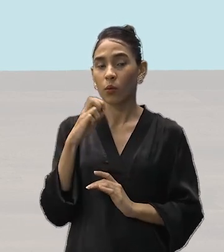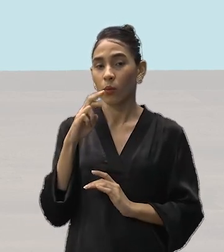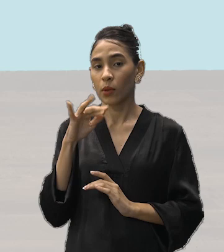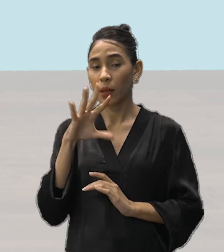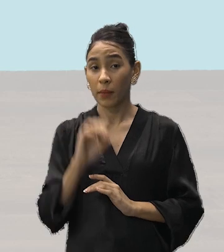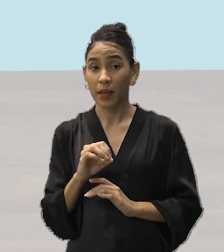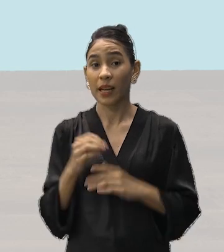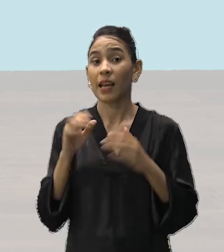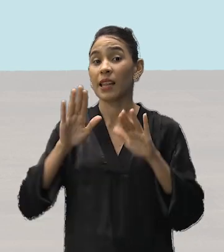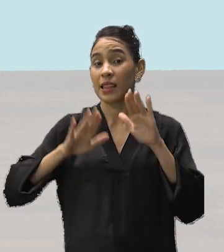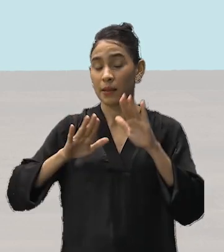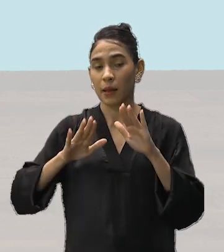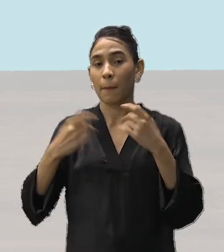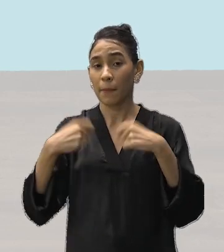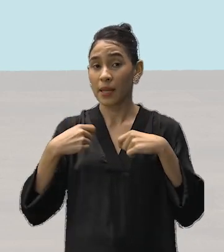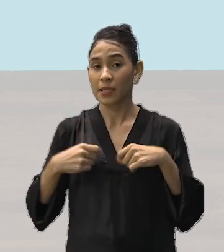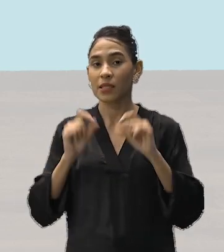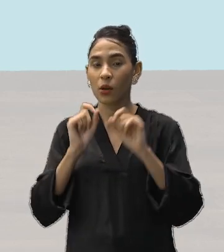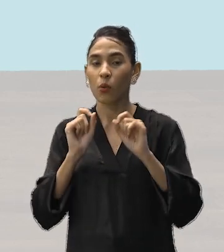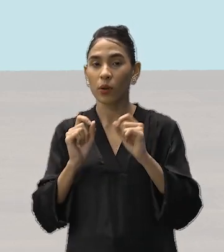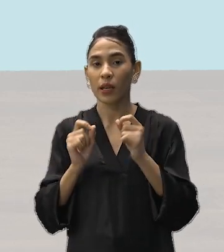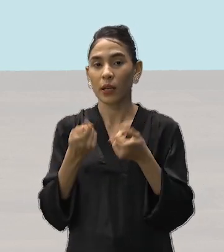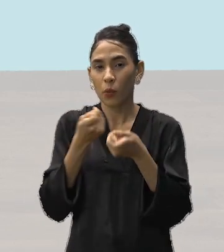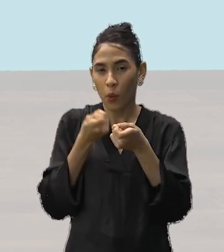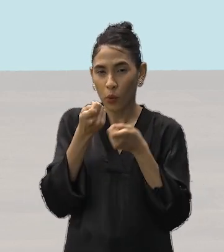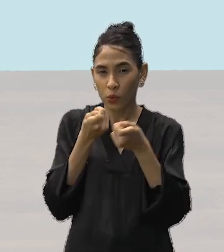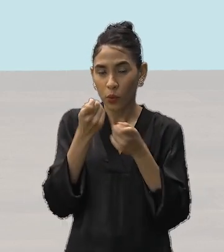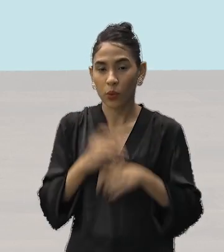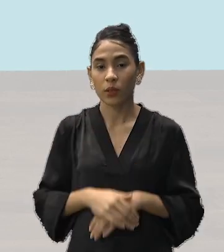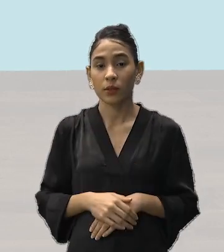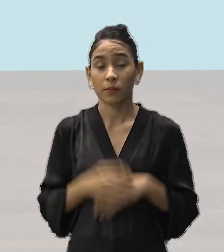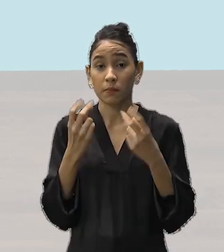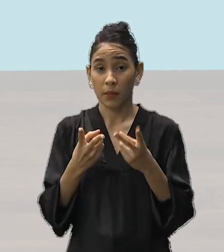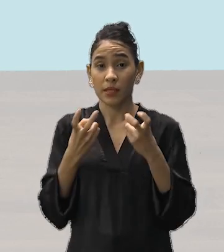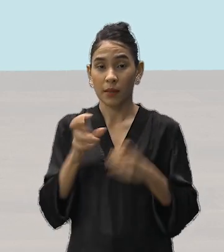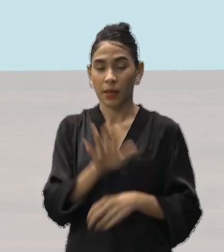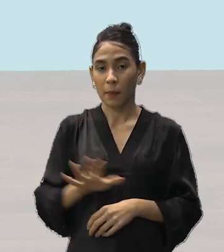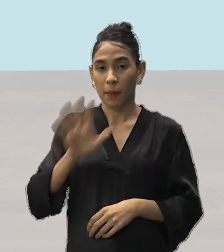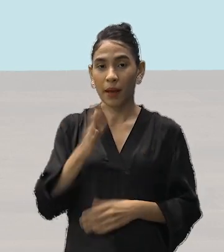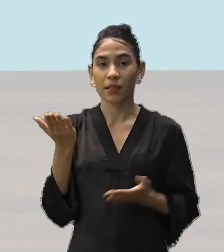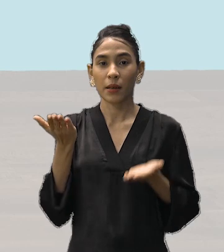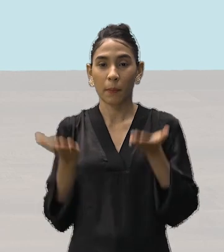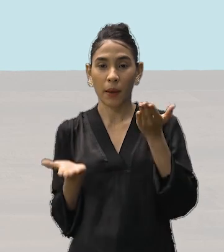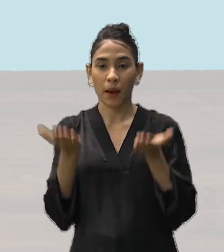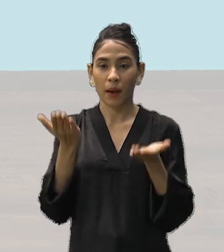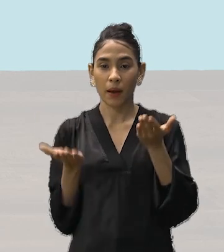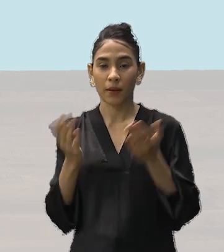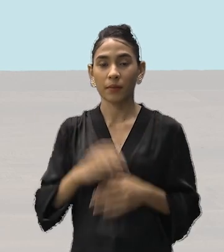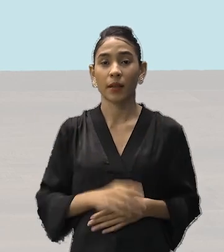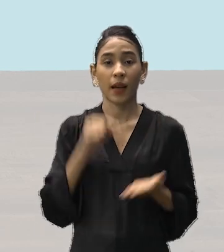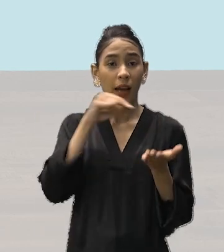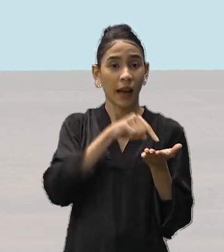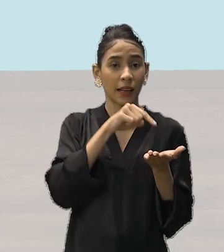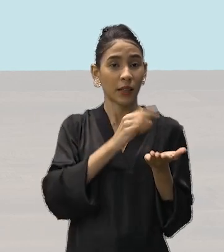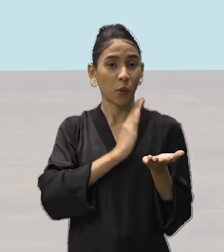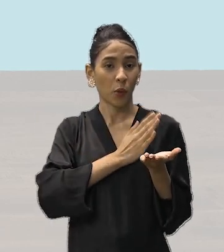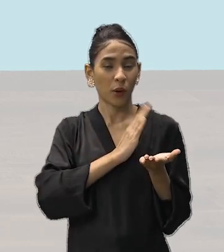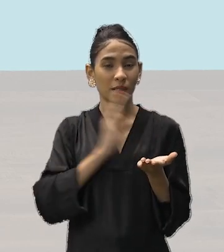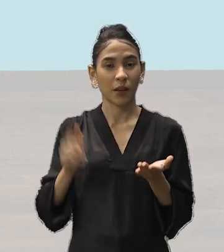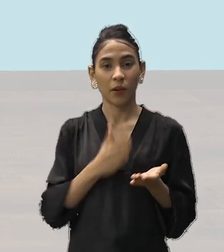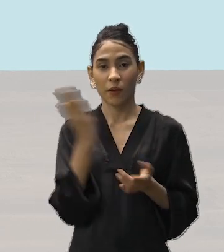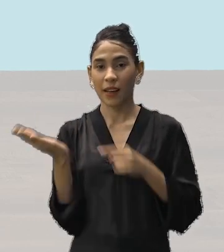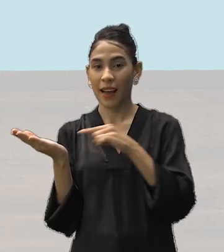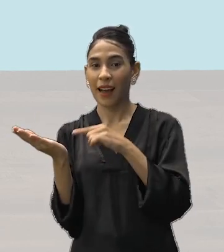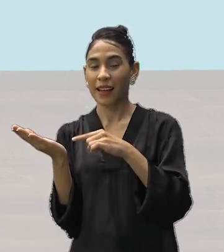nosso comportamento. Aqui ao meu lado vocês vão verificar que nós temos uma balança, onde num prato tem um coração e no outro prato